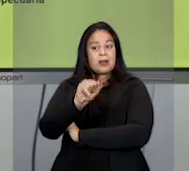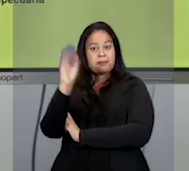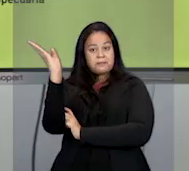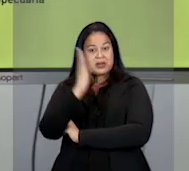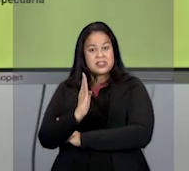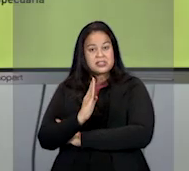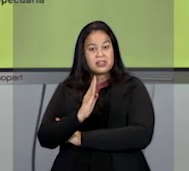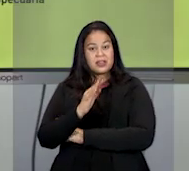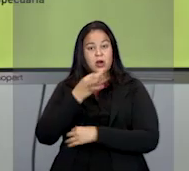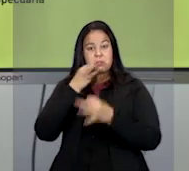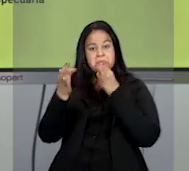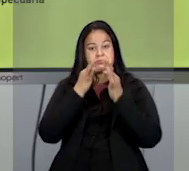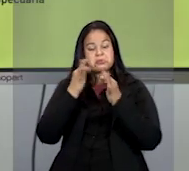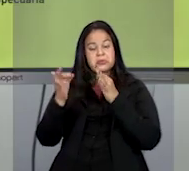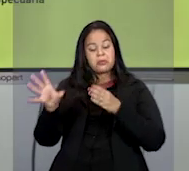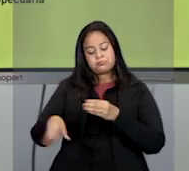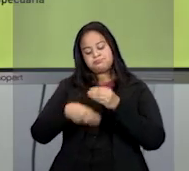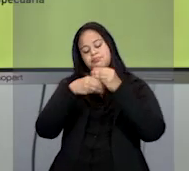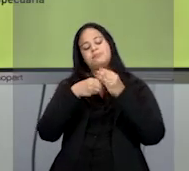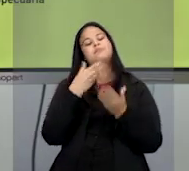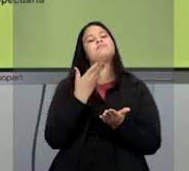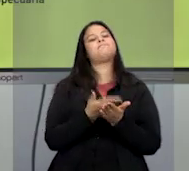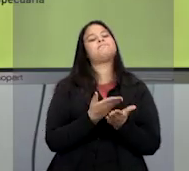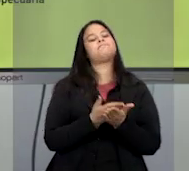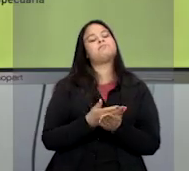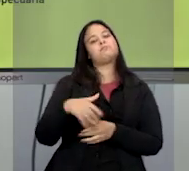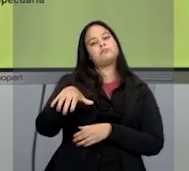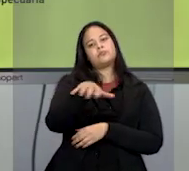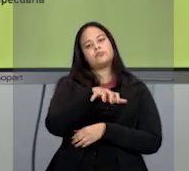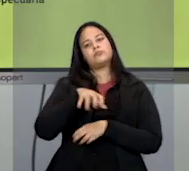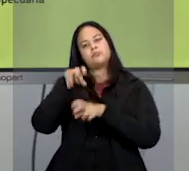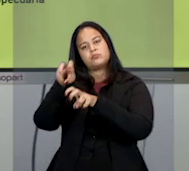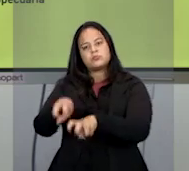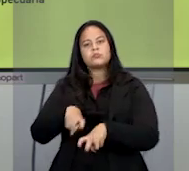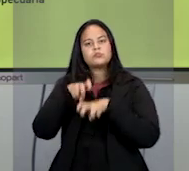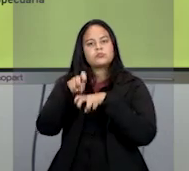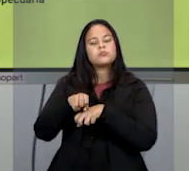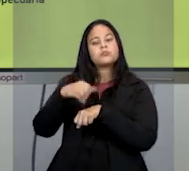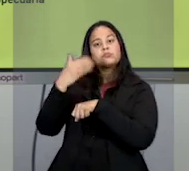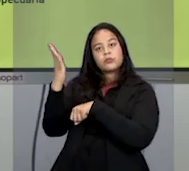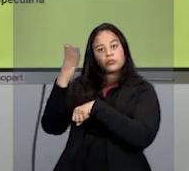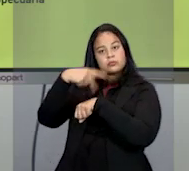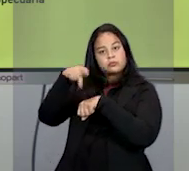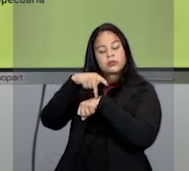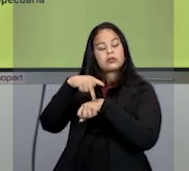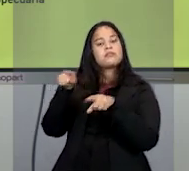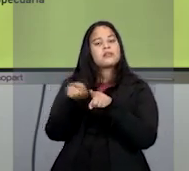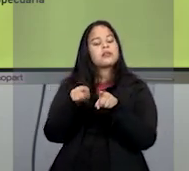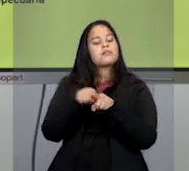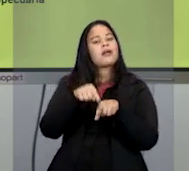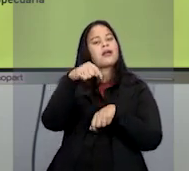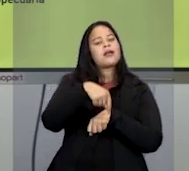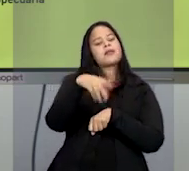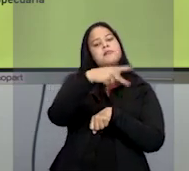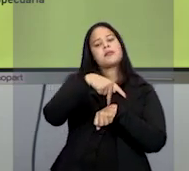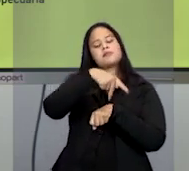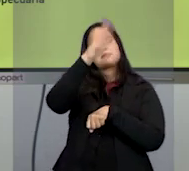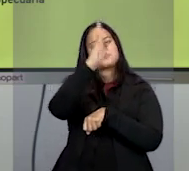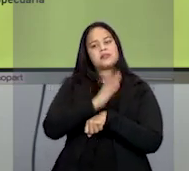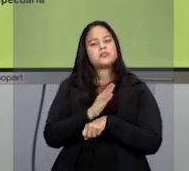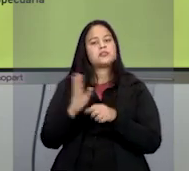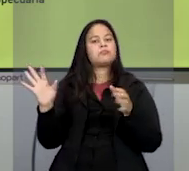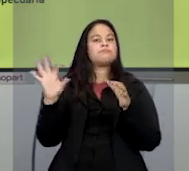os estudos em relação ao espaço rural, tanto o espaço rural internacional quanto o espaço rural brasileiro. Então,